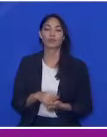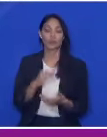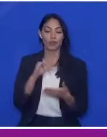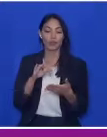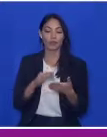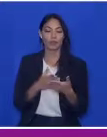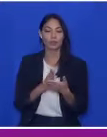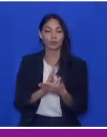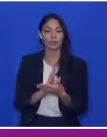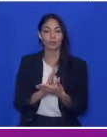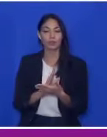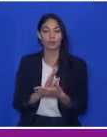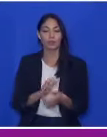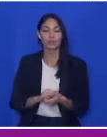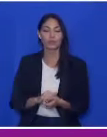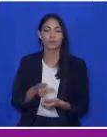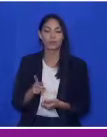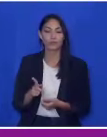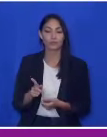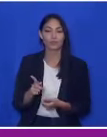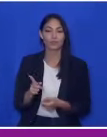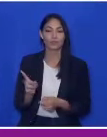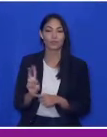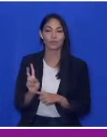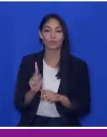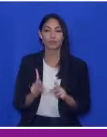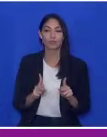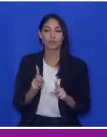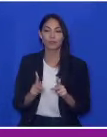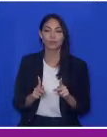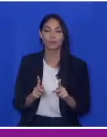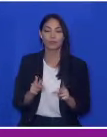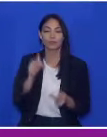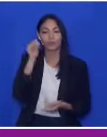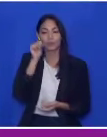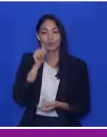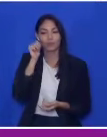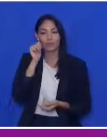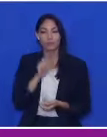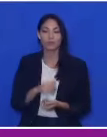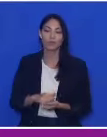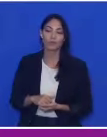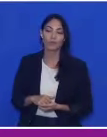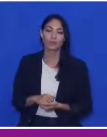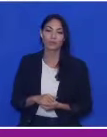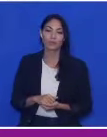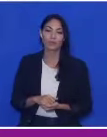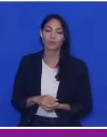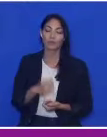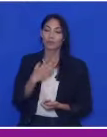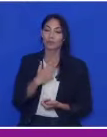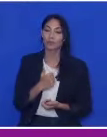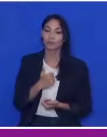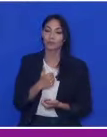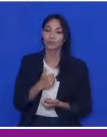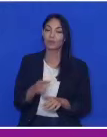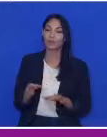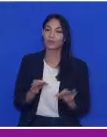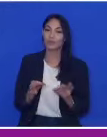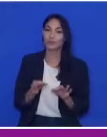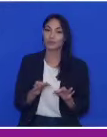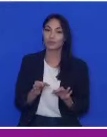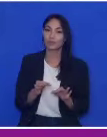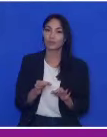e validar esse sorteio, continuamos aqui com as nossas auditoras populares, Juliane e Heleneide. Muito bem, tudo